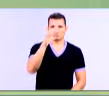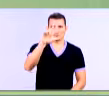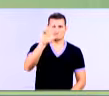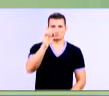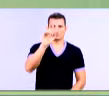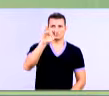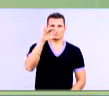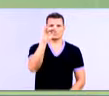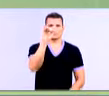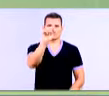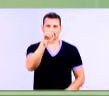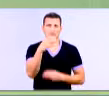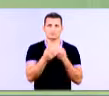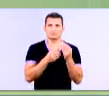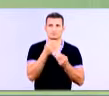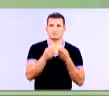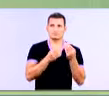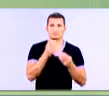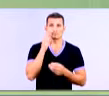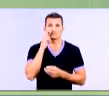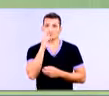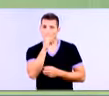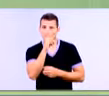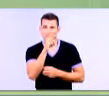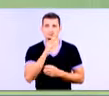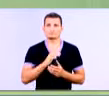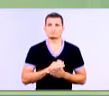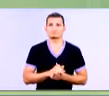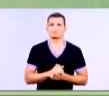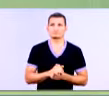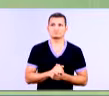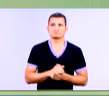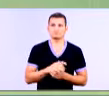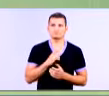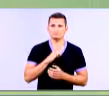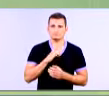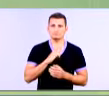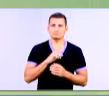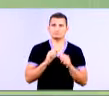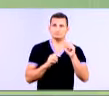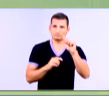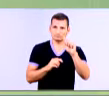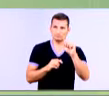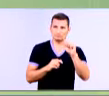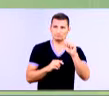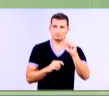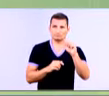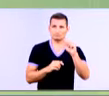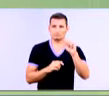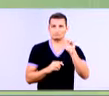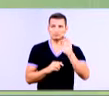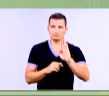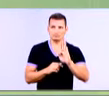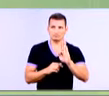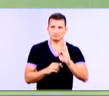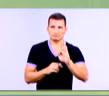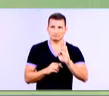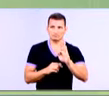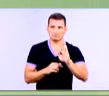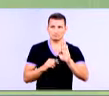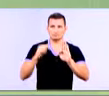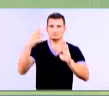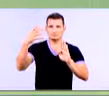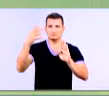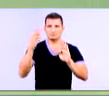Gente, vamos dar uma olhada aqui nesse código aqui. Eu tenho uma variável inteira A e B, 4 e 5. E eu tenho